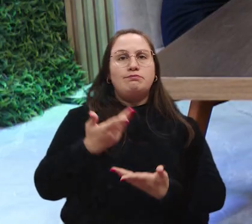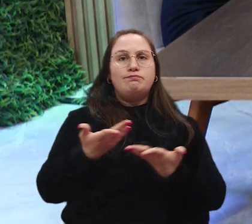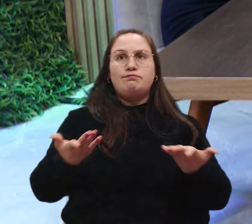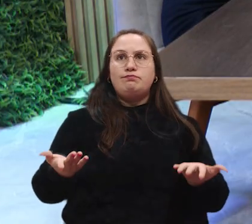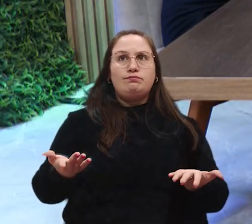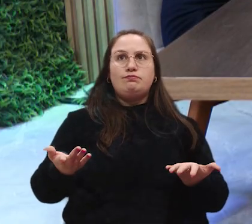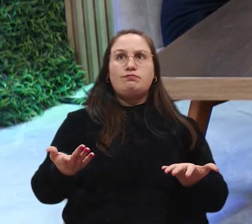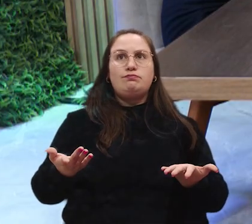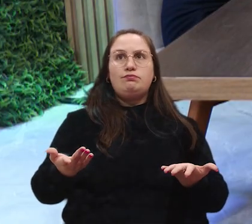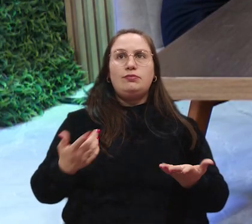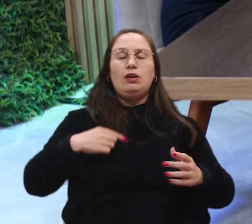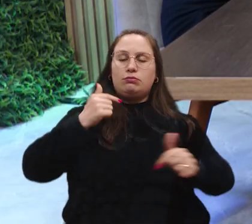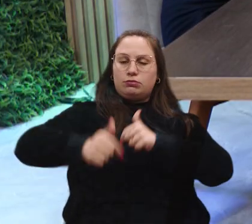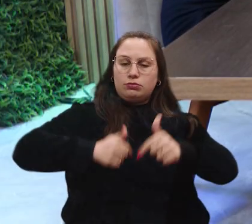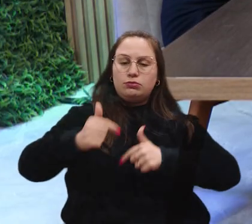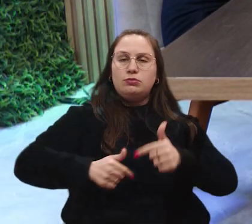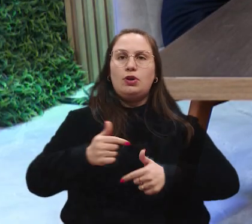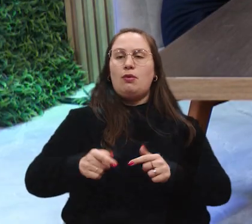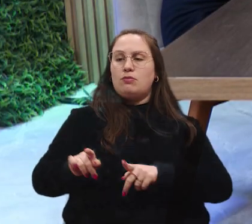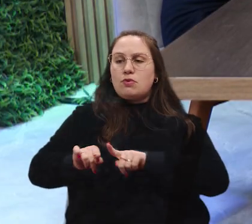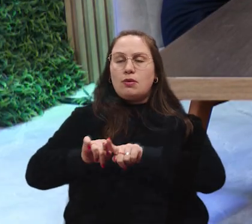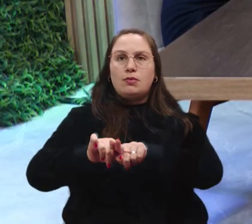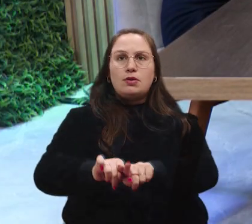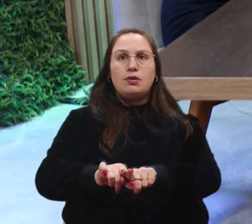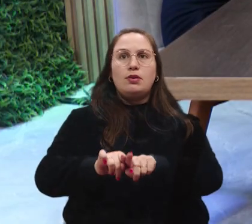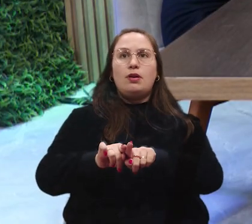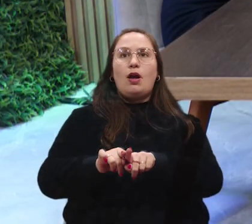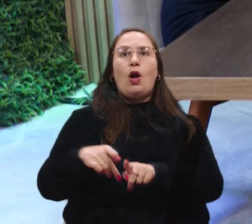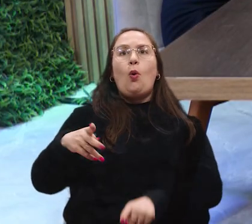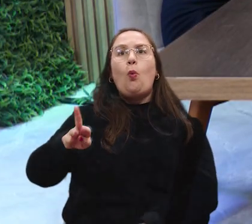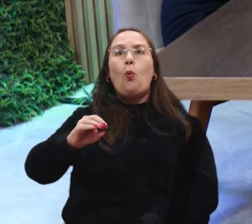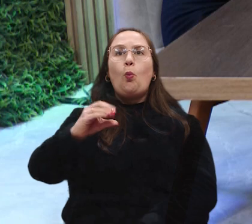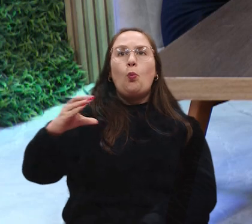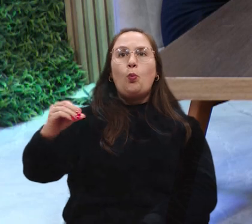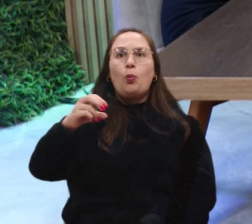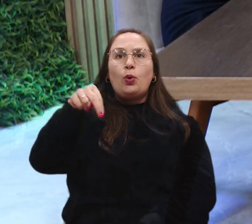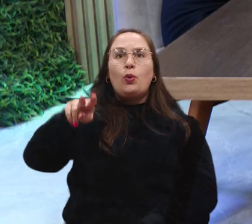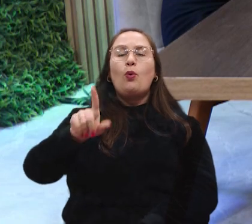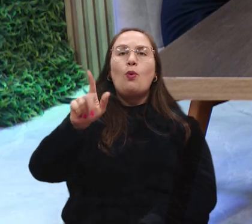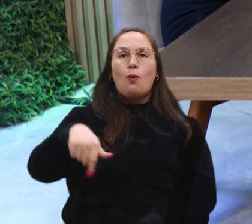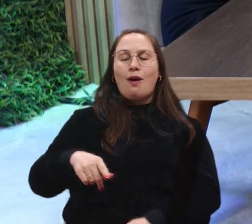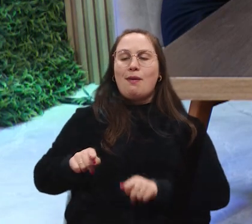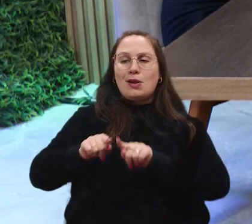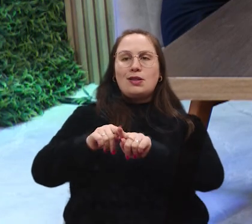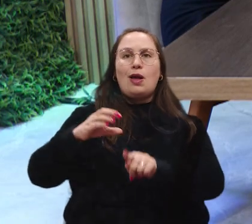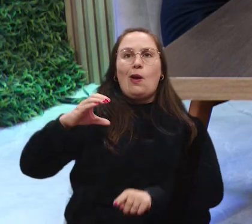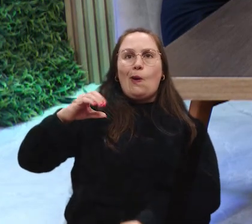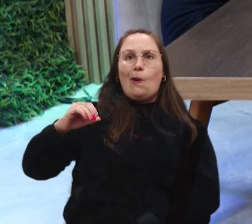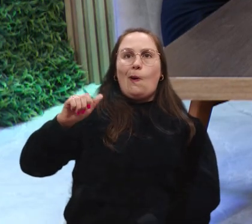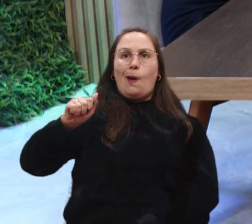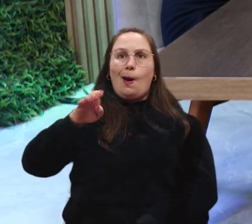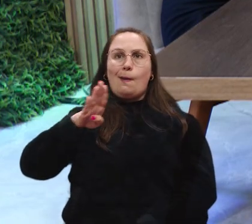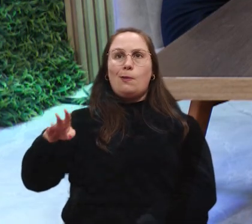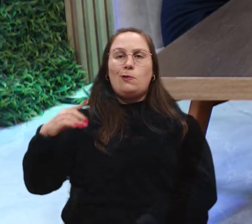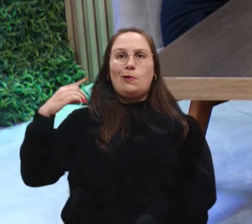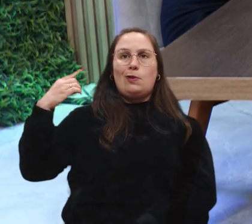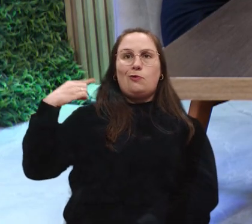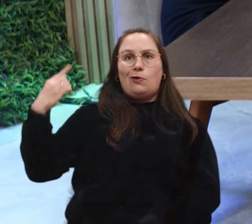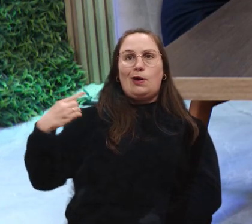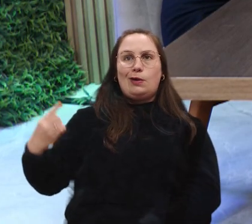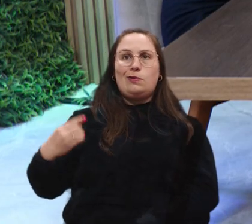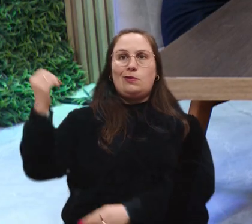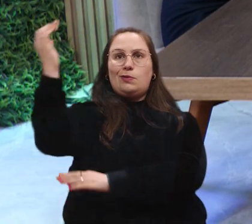trabalhar, viver construindo, trabalhando, buscar parcerias. O PROCON é parceiro da OAB, o Ministério Público é parceiro da Ordem dos Advogados do